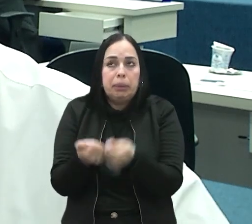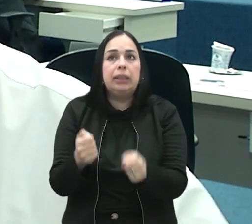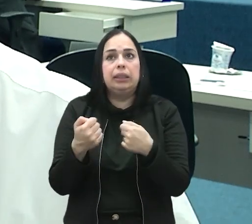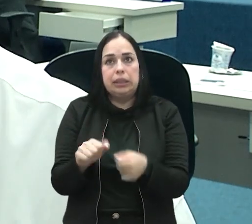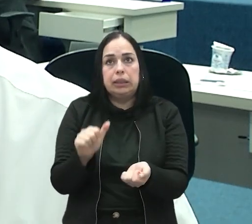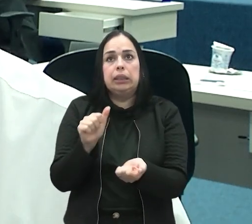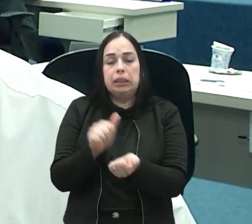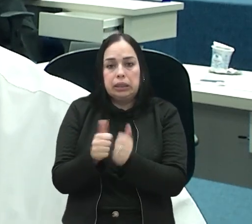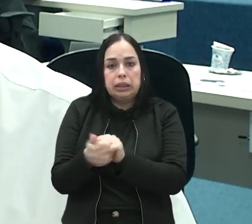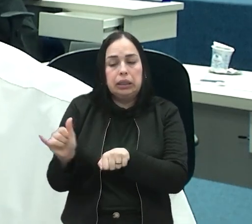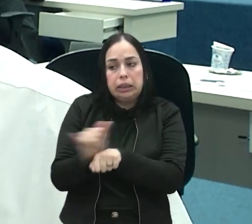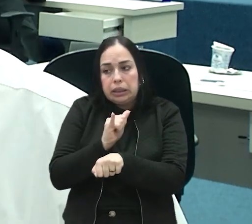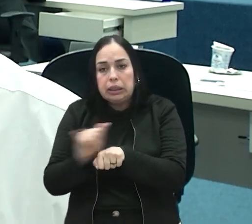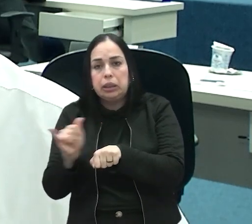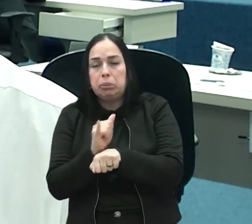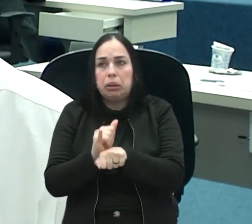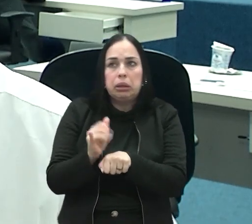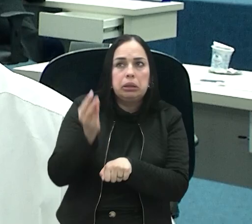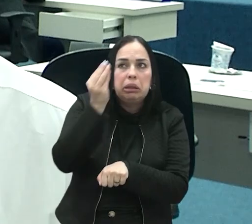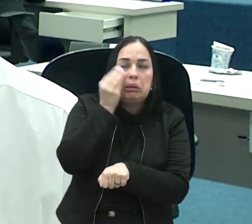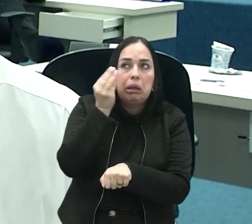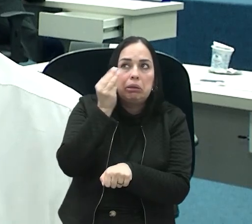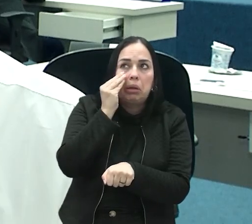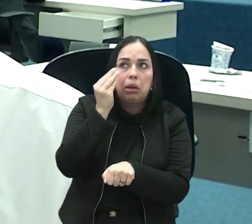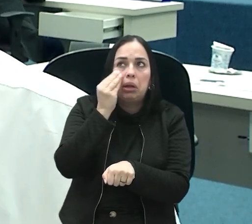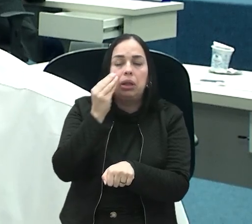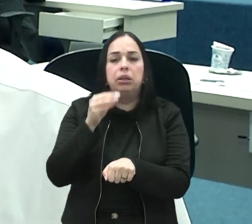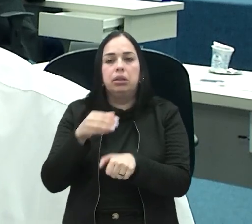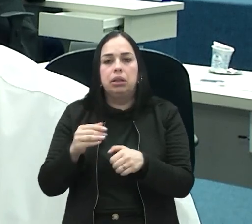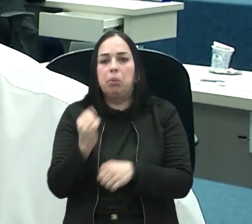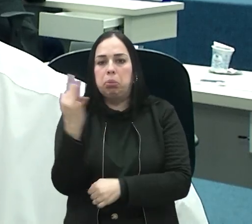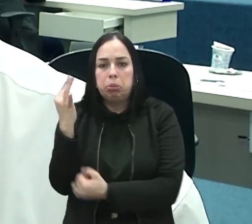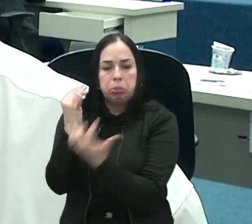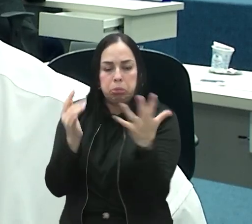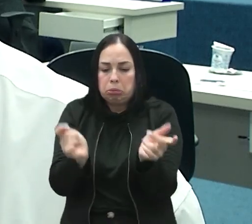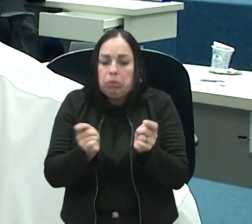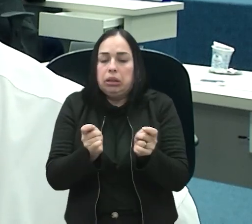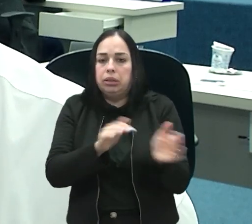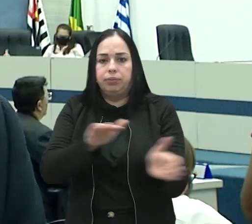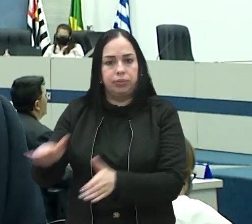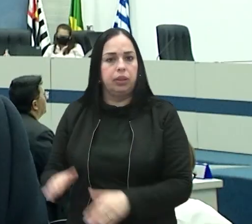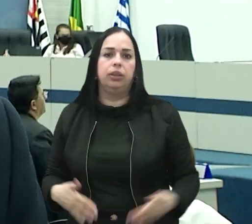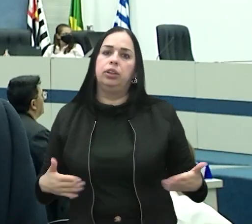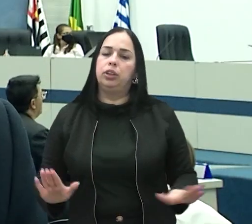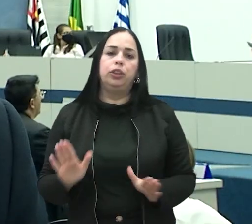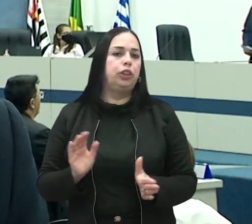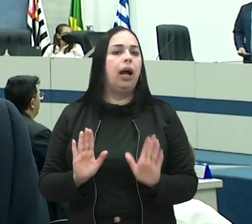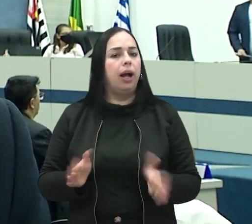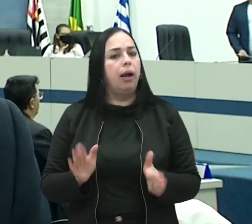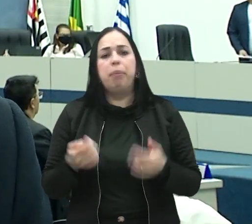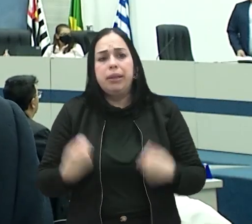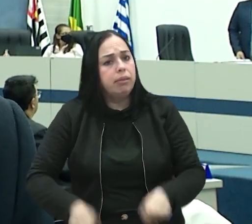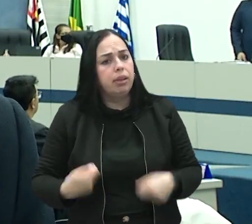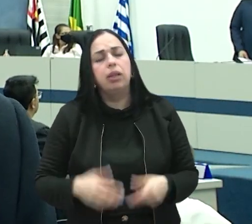produção precisa ter medidas para conter tanta destruição do meio ambiente. Já passou da